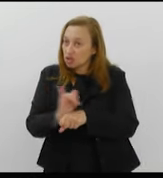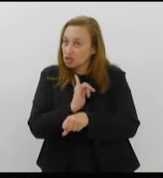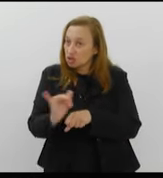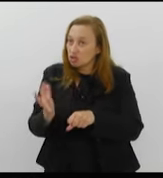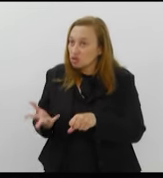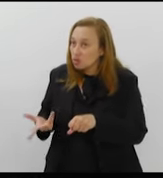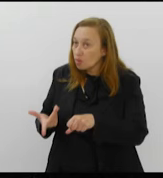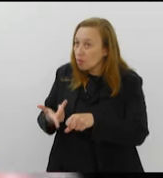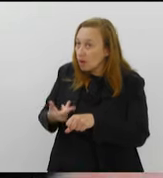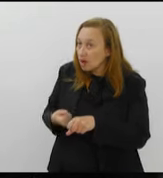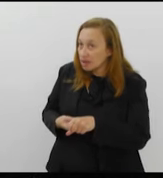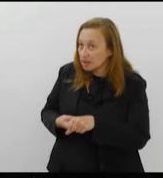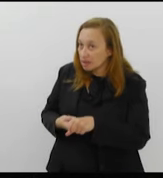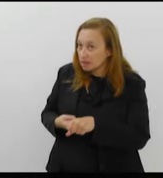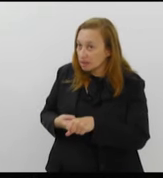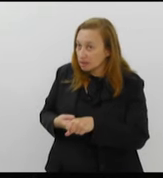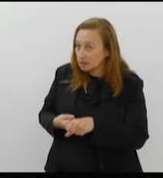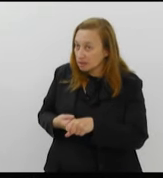que passa